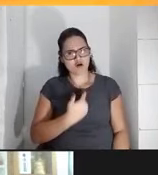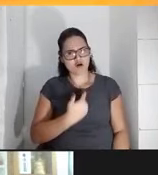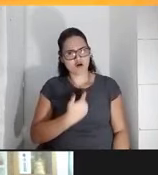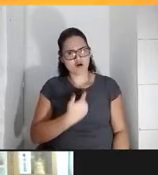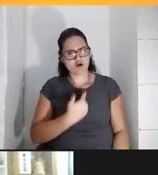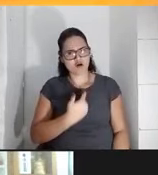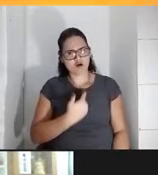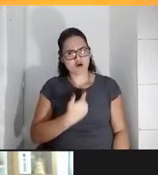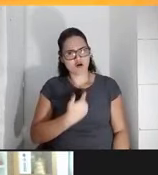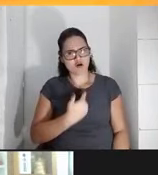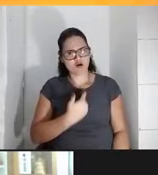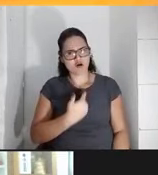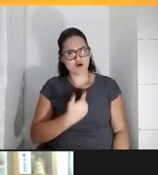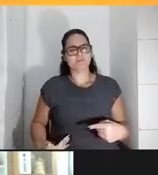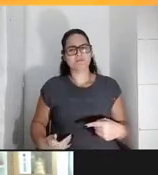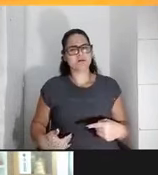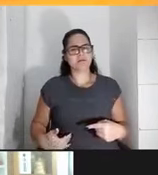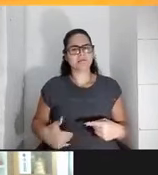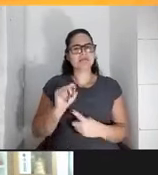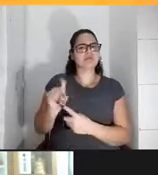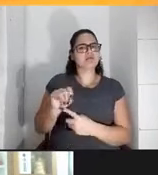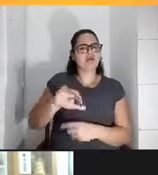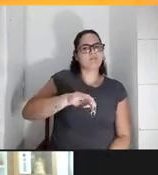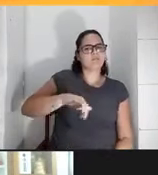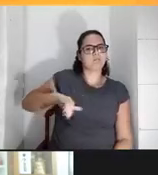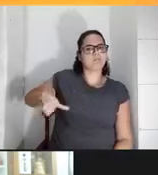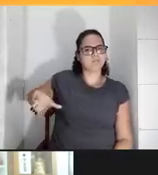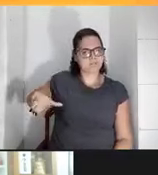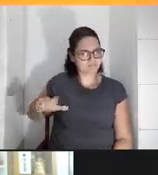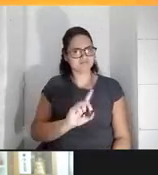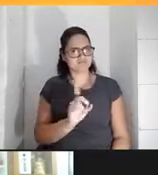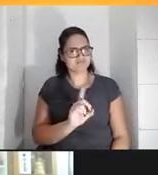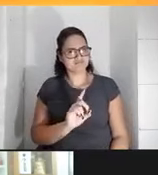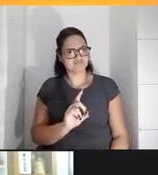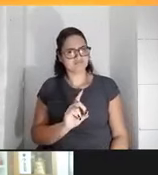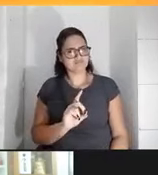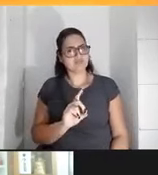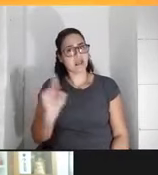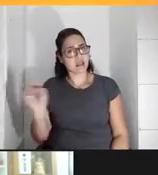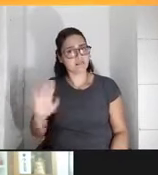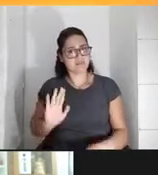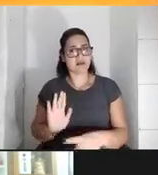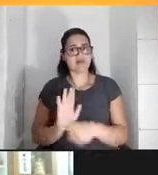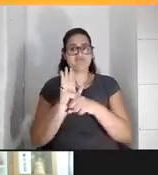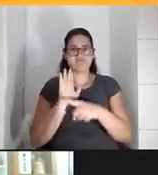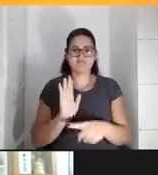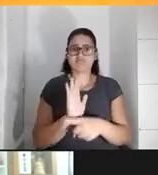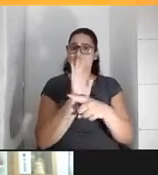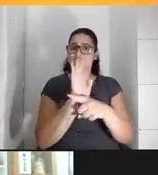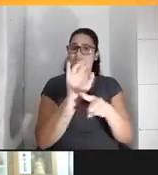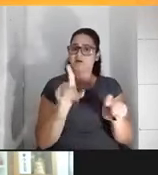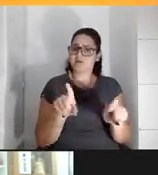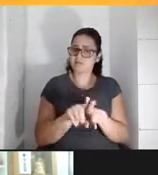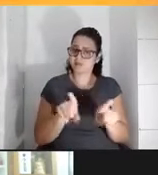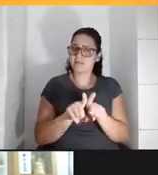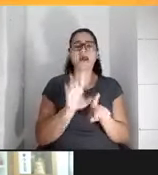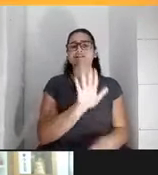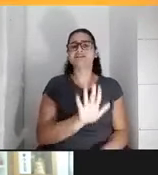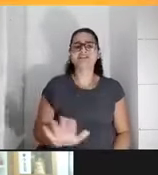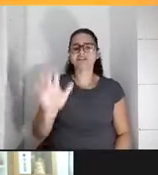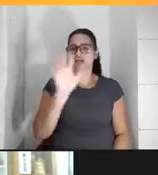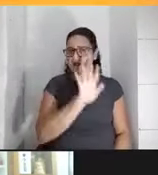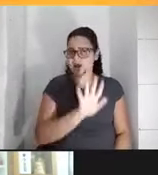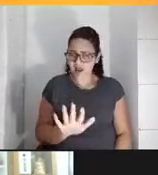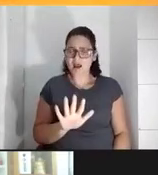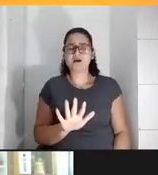em educação, para esses que contribuem para essa educação de maneira geral, de maneira muito,